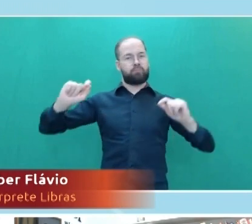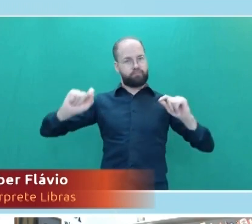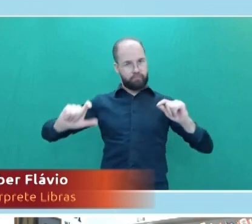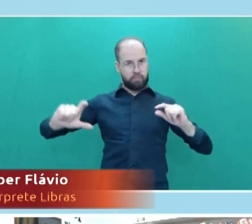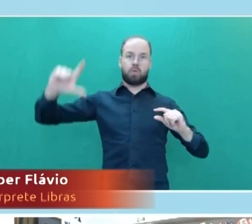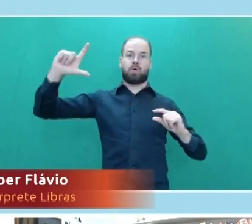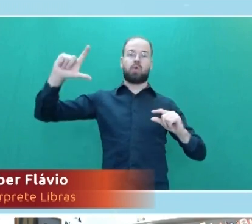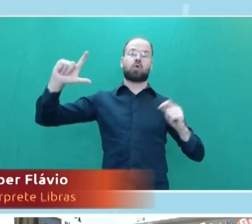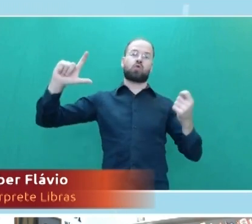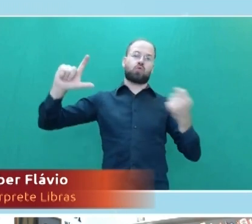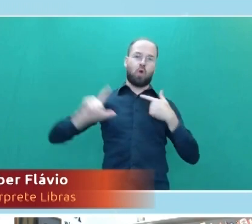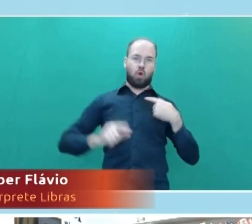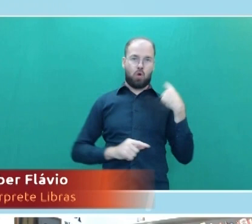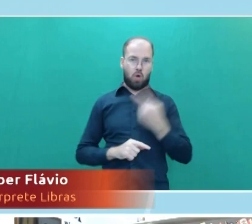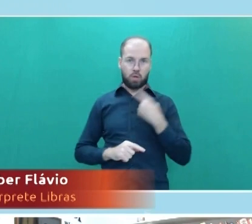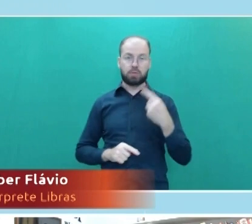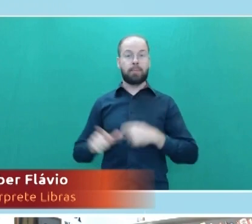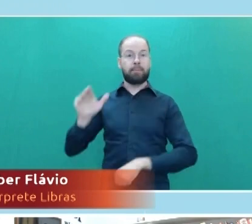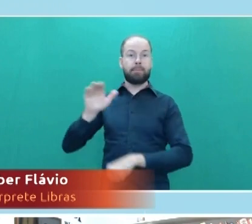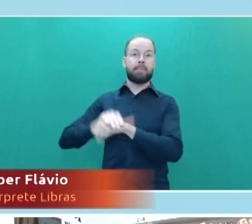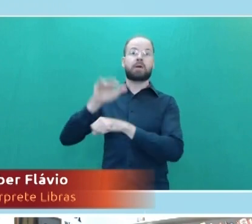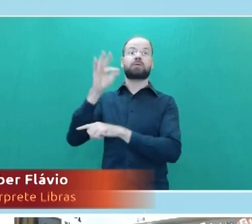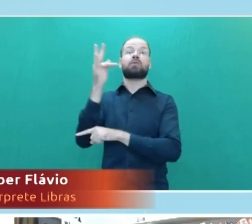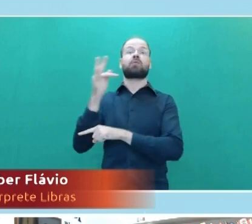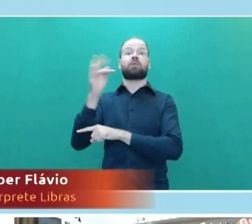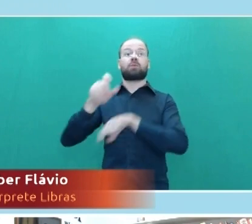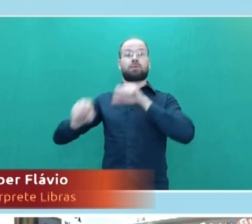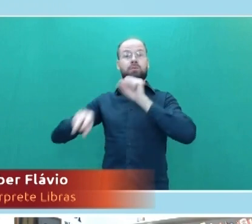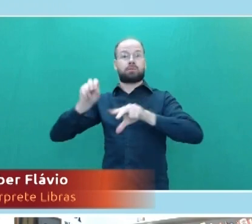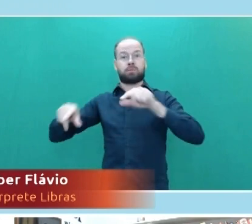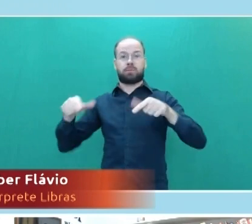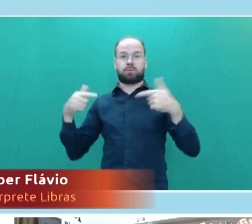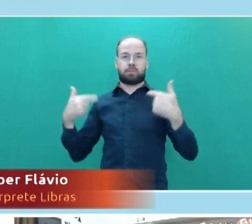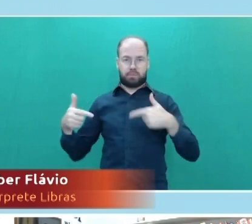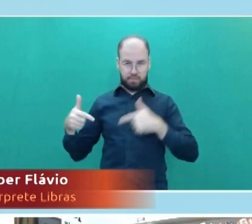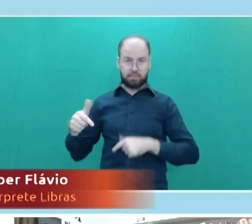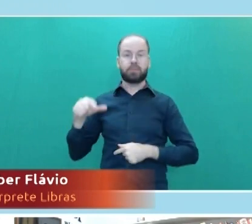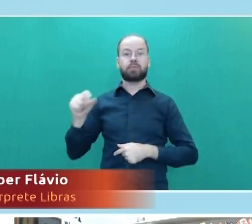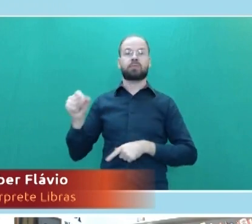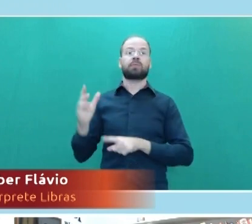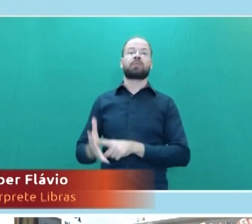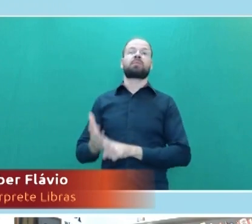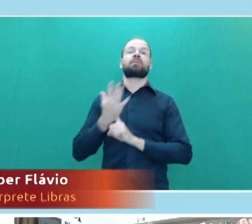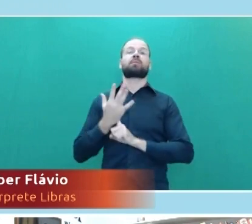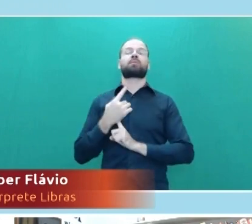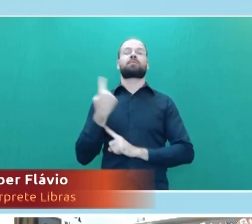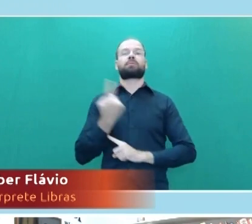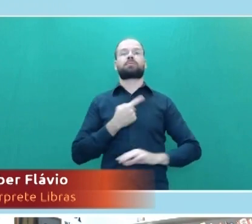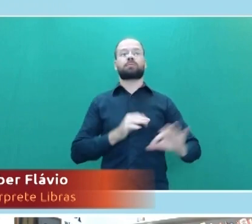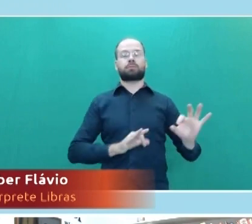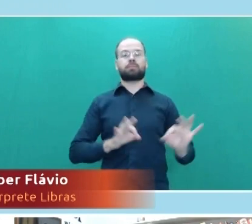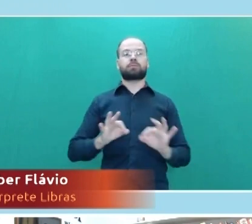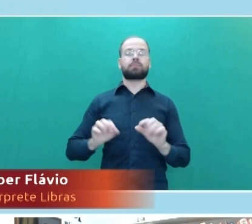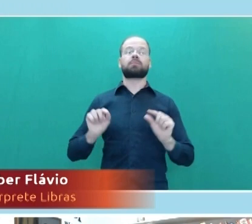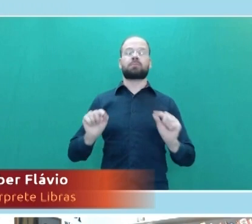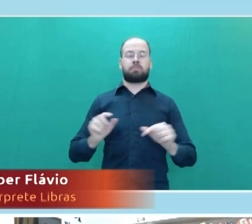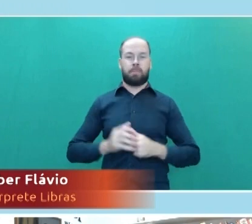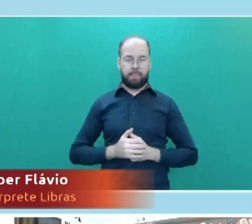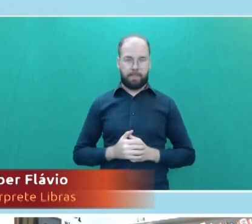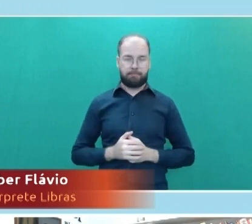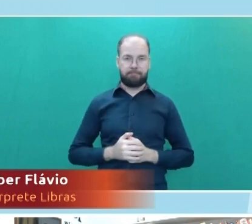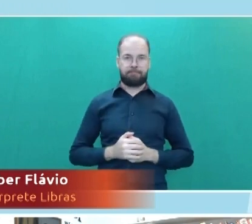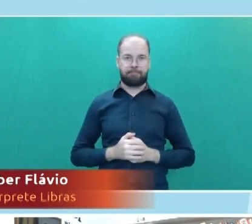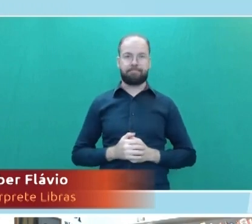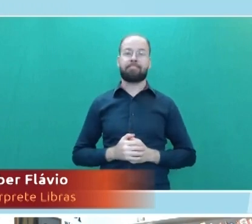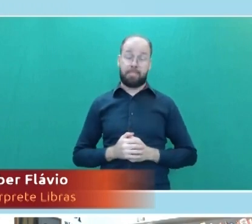nós, né? Há mais trabalhadores formais. O que isso mostra da nossa organização trabalhista? Mostra